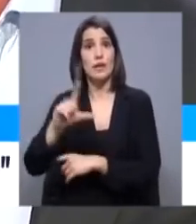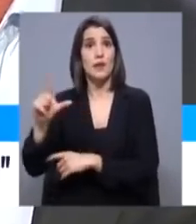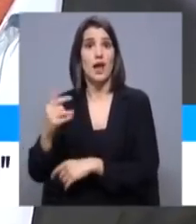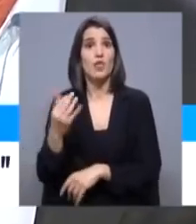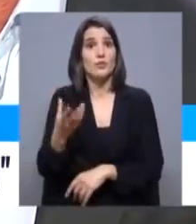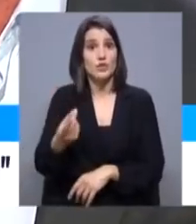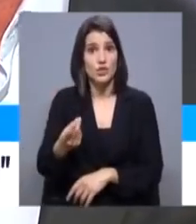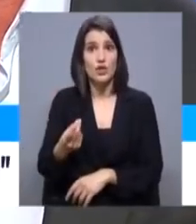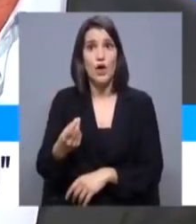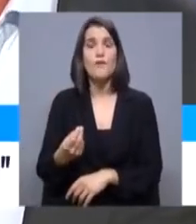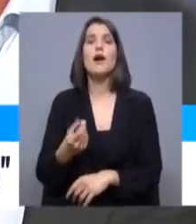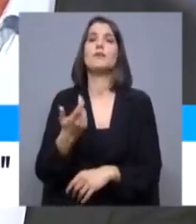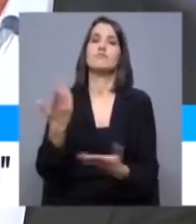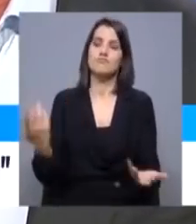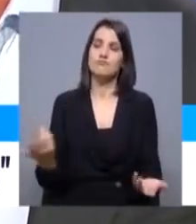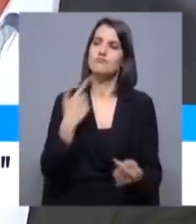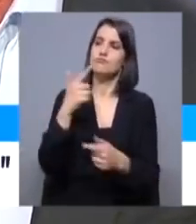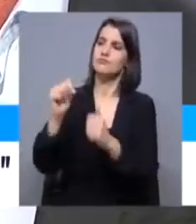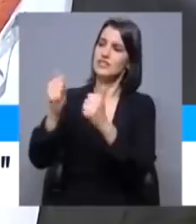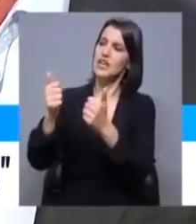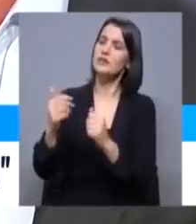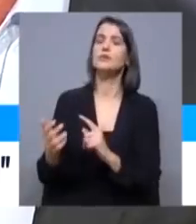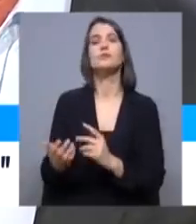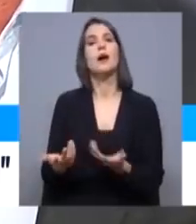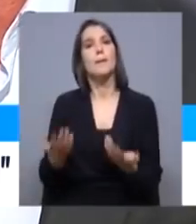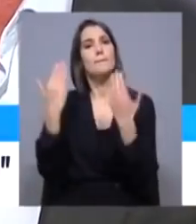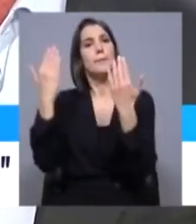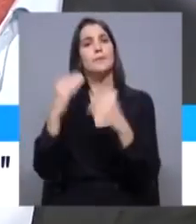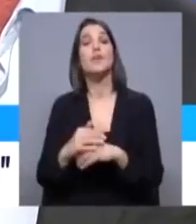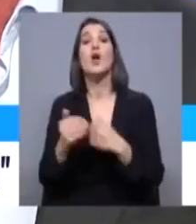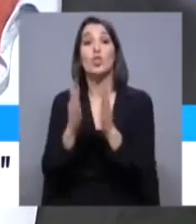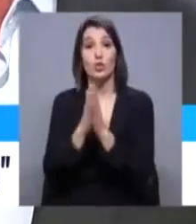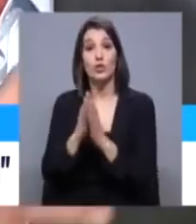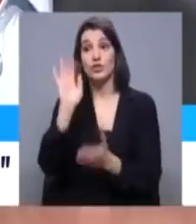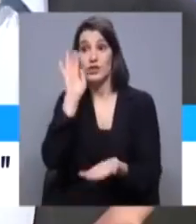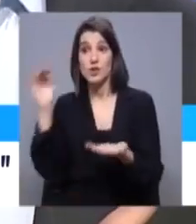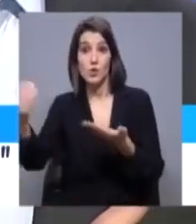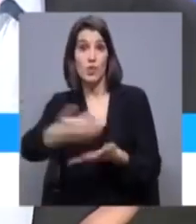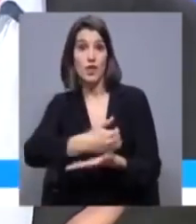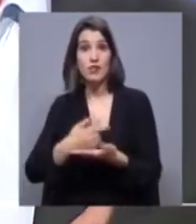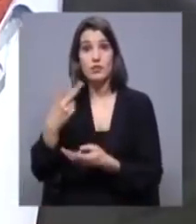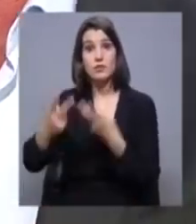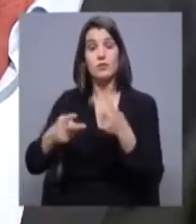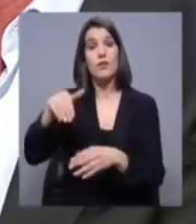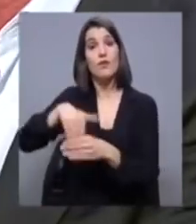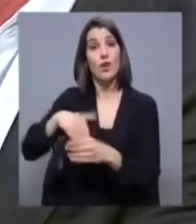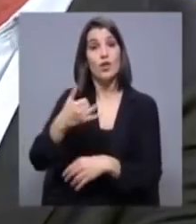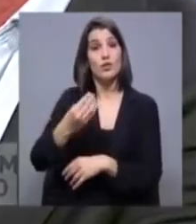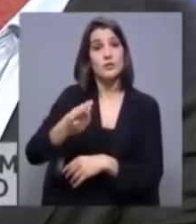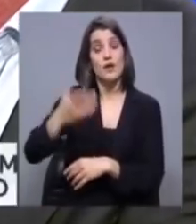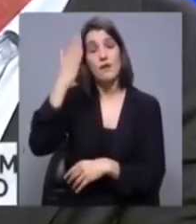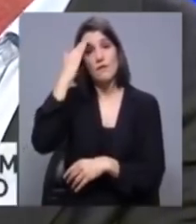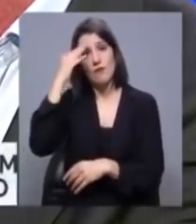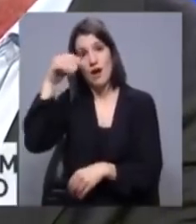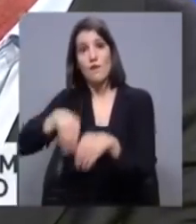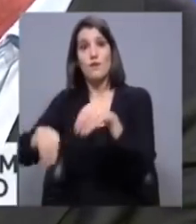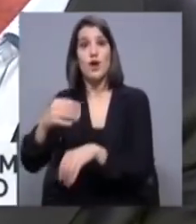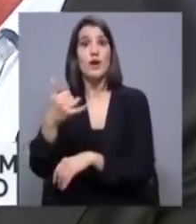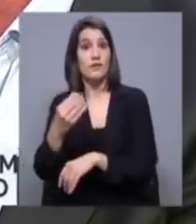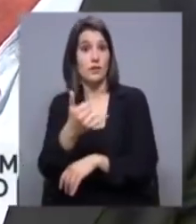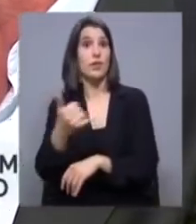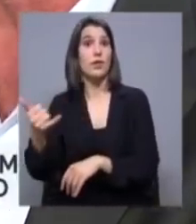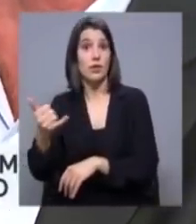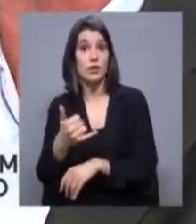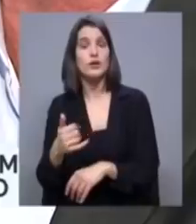entre os livros A nossa eles eram por bem empregue o seu voto mais em todas as sondagens que analisam o voto 2019 perspectiva o voto dos